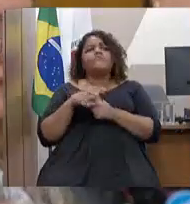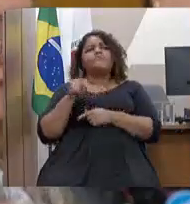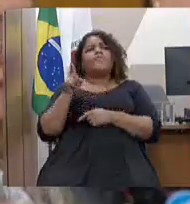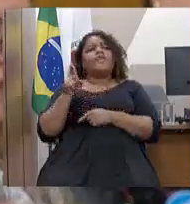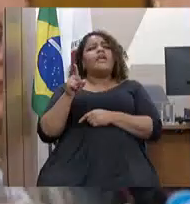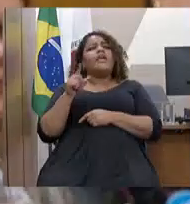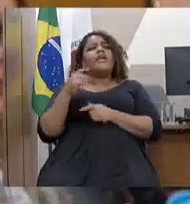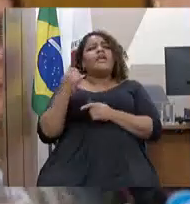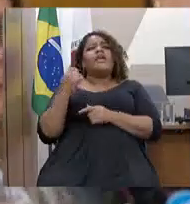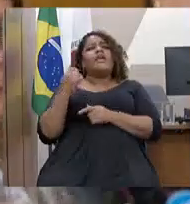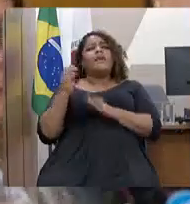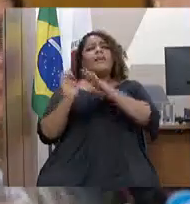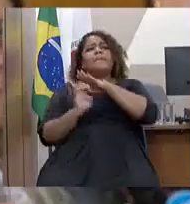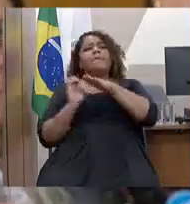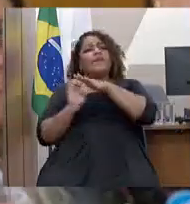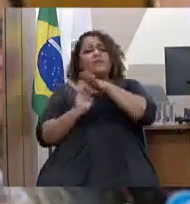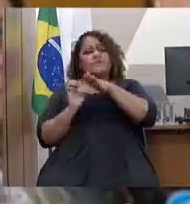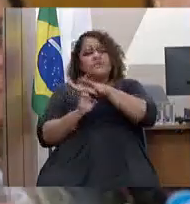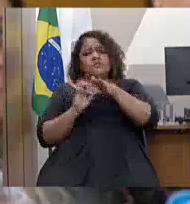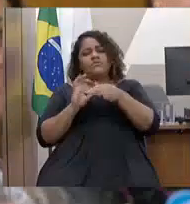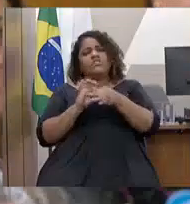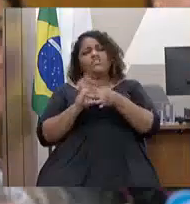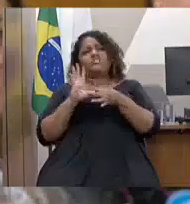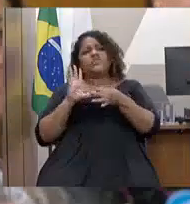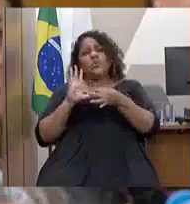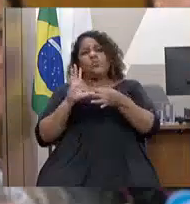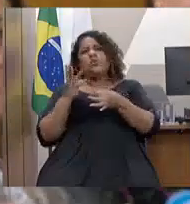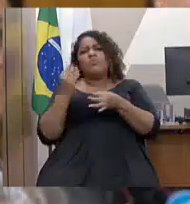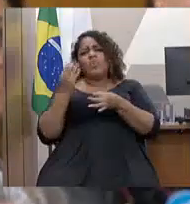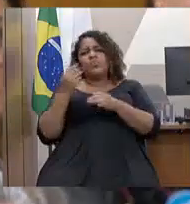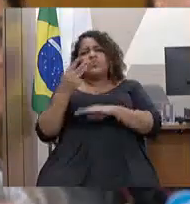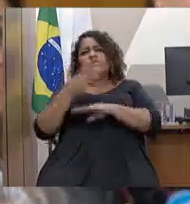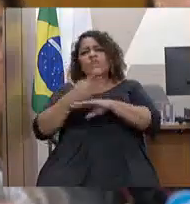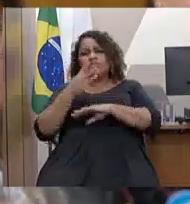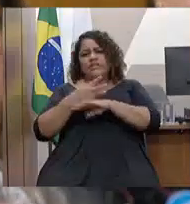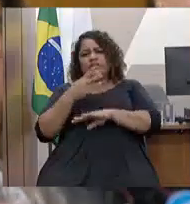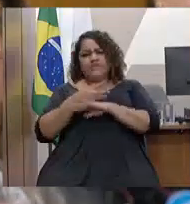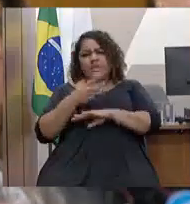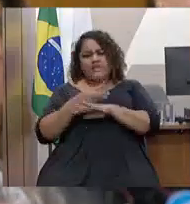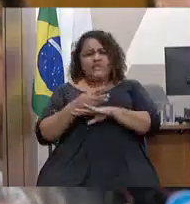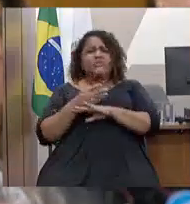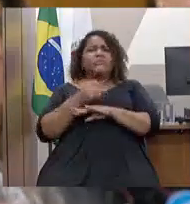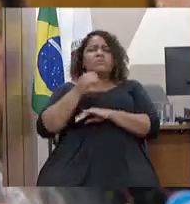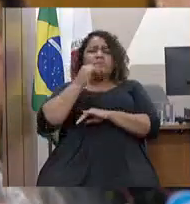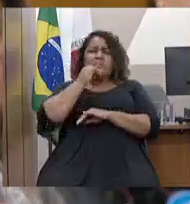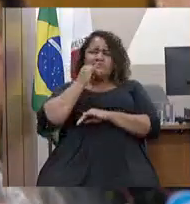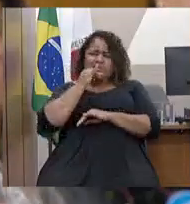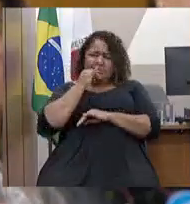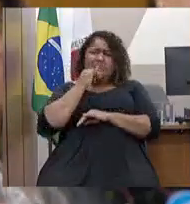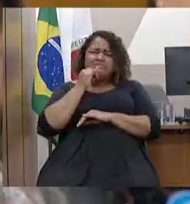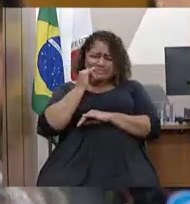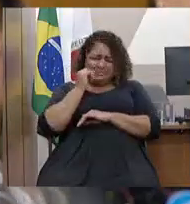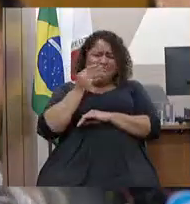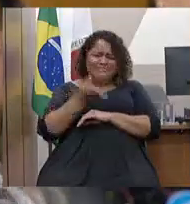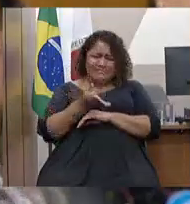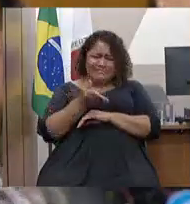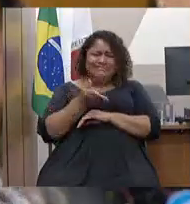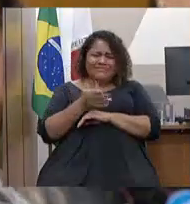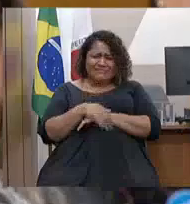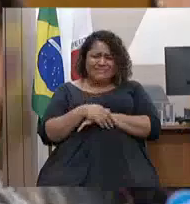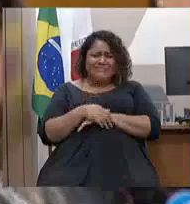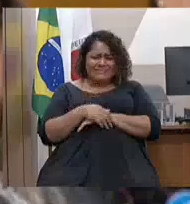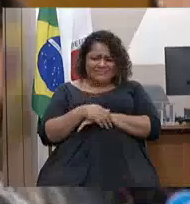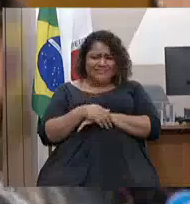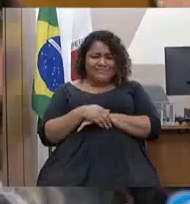setor dele por exemplo nós trabalhamos numa empresa que na nossa região a cidade é considerada como capital do